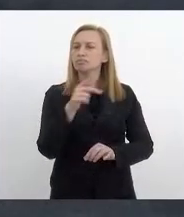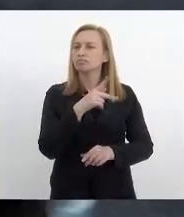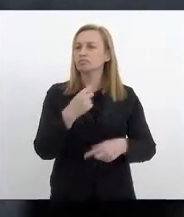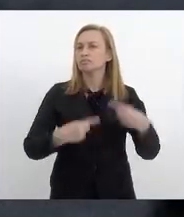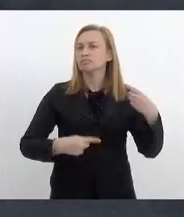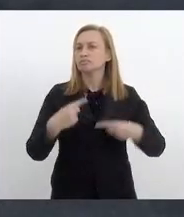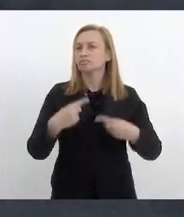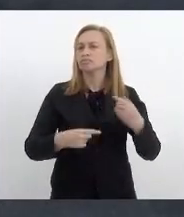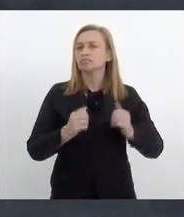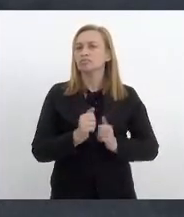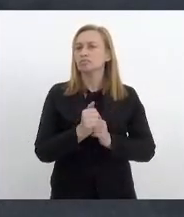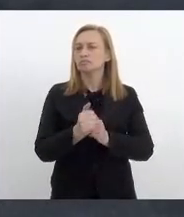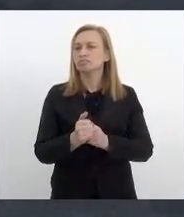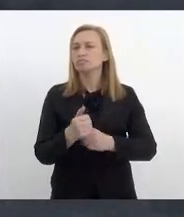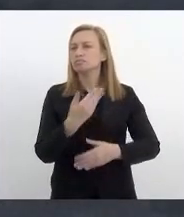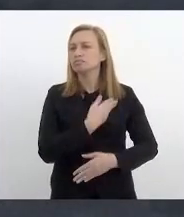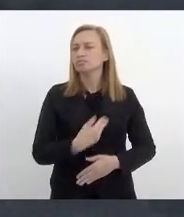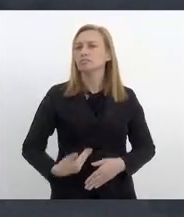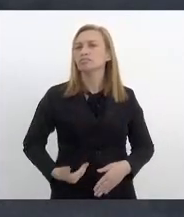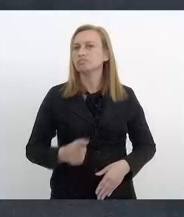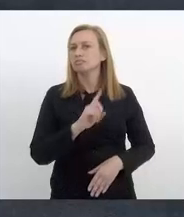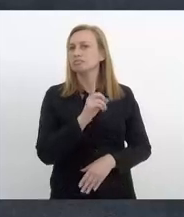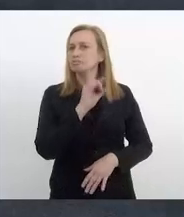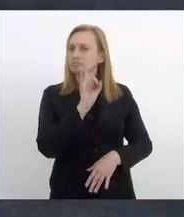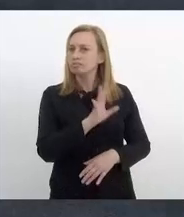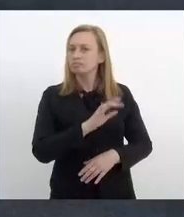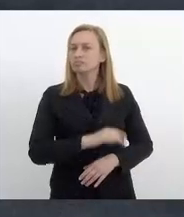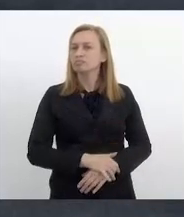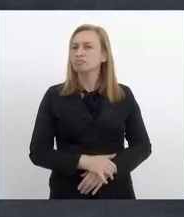governo de não só